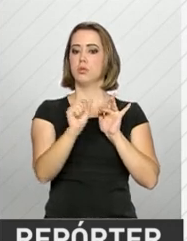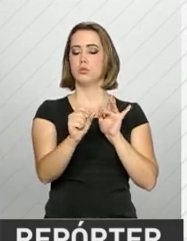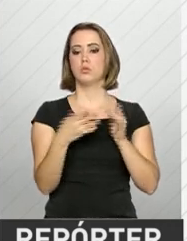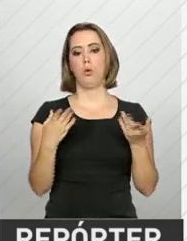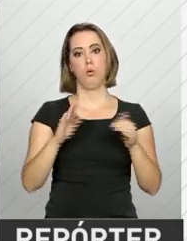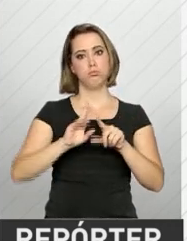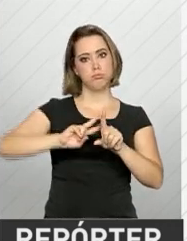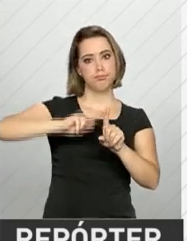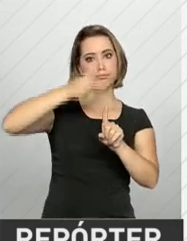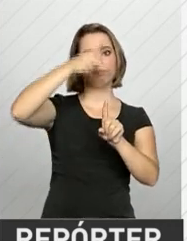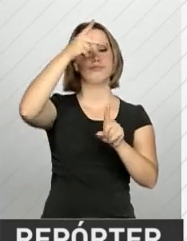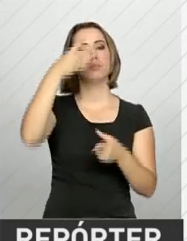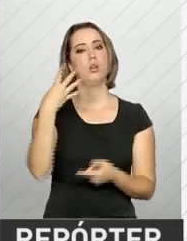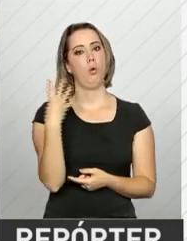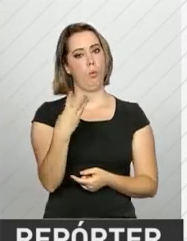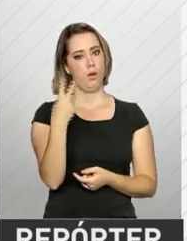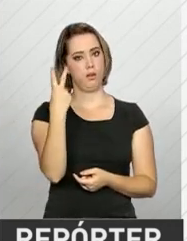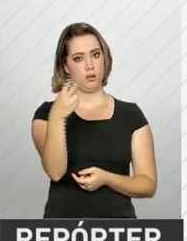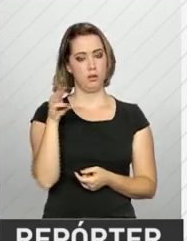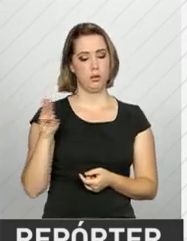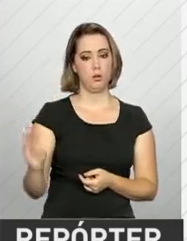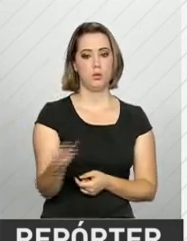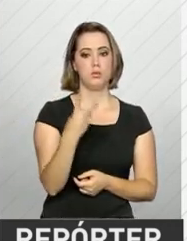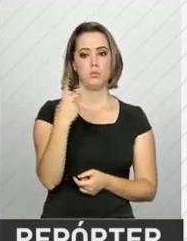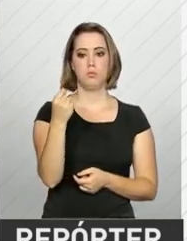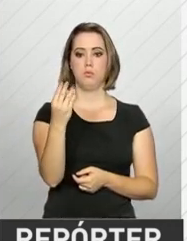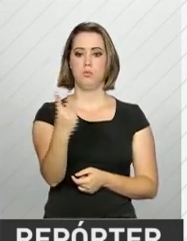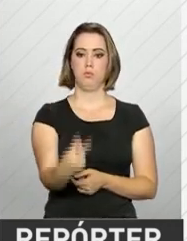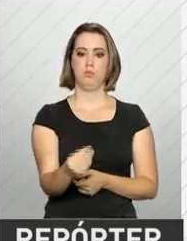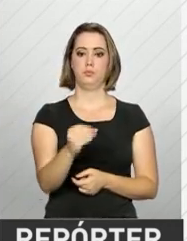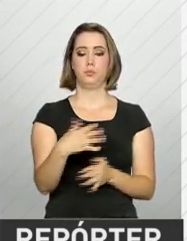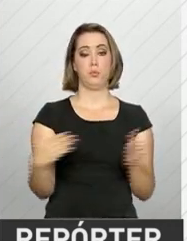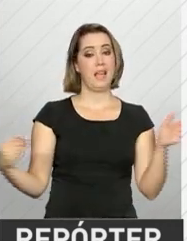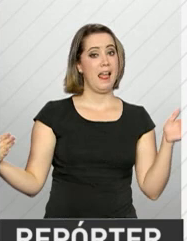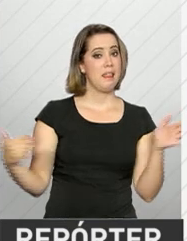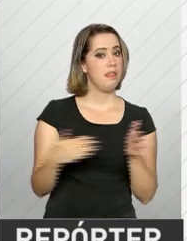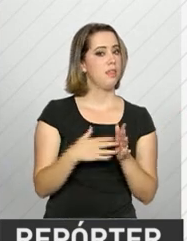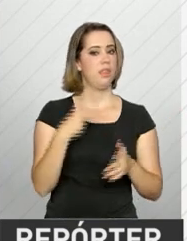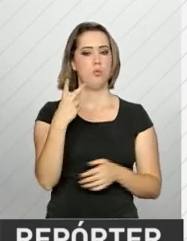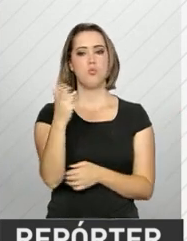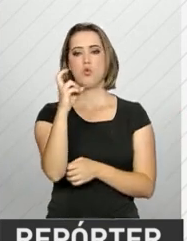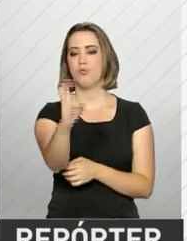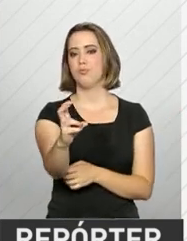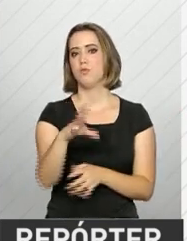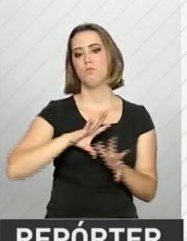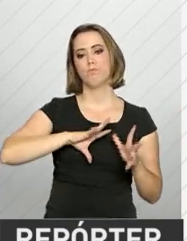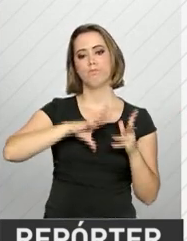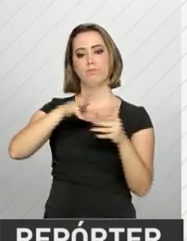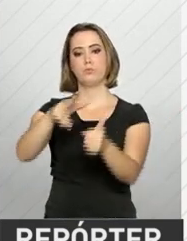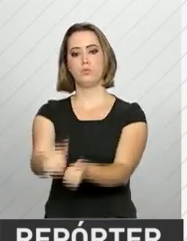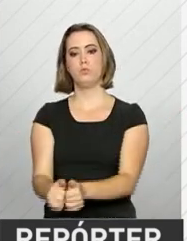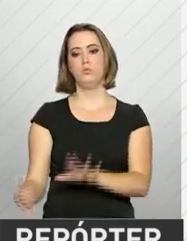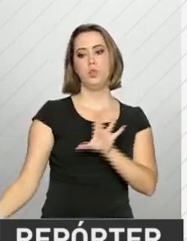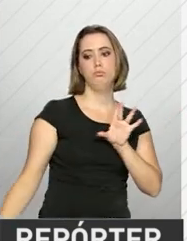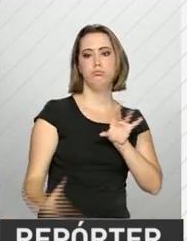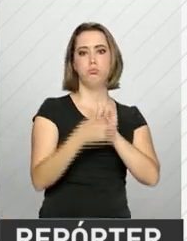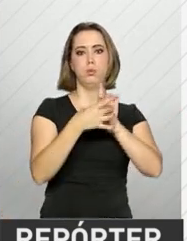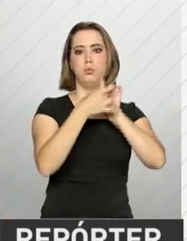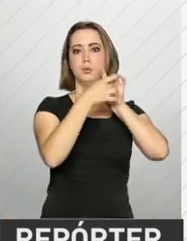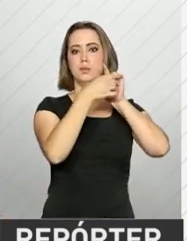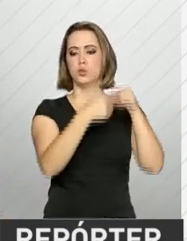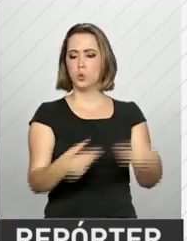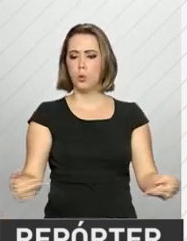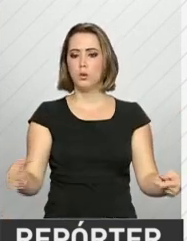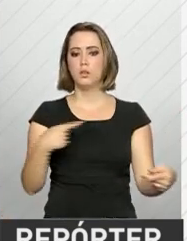42 milhões em 2020 no mundo todo até 2025 o total de objetos conectados deve